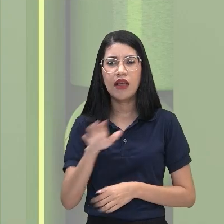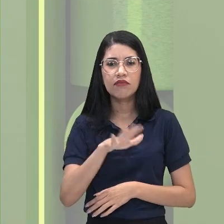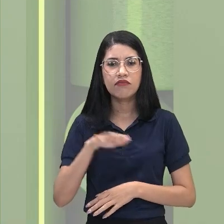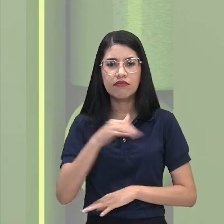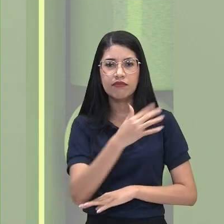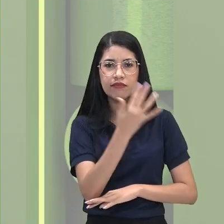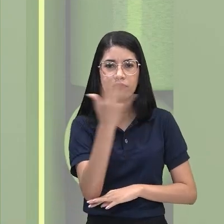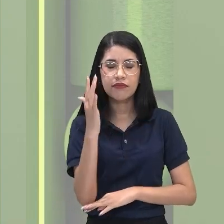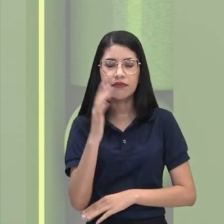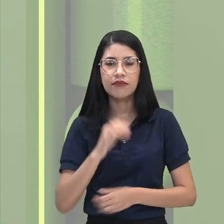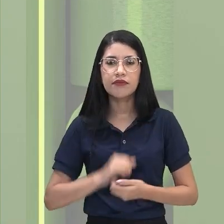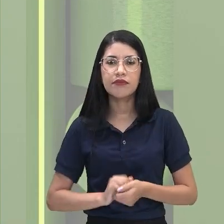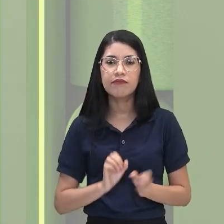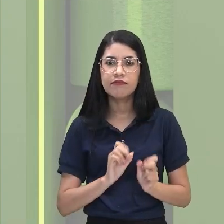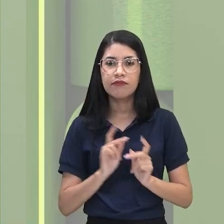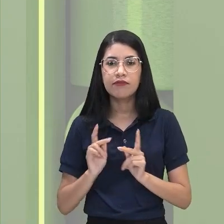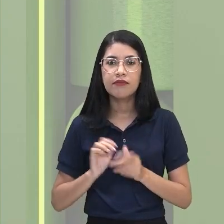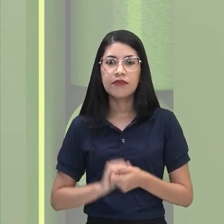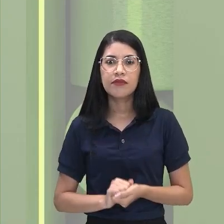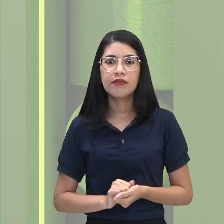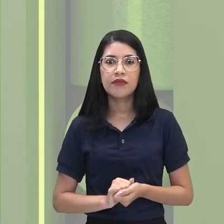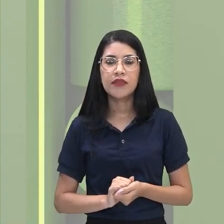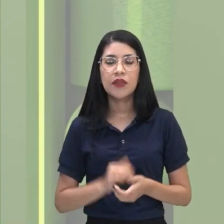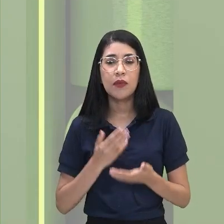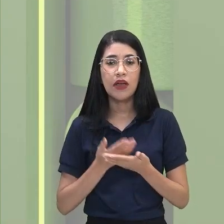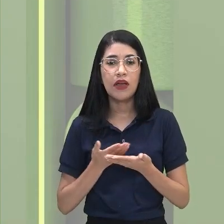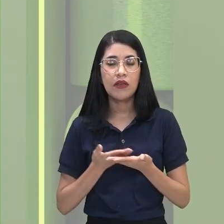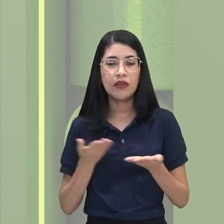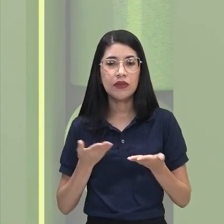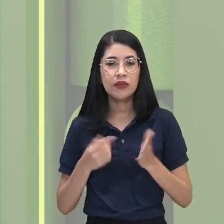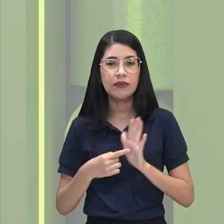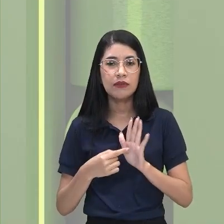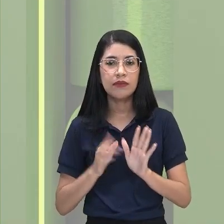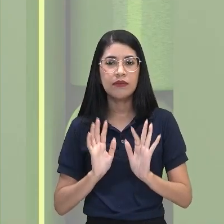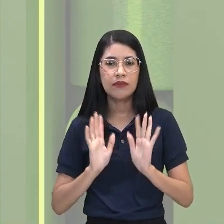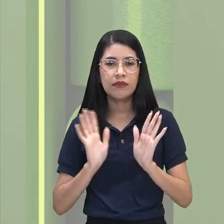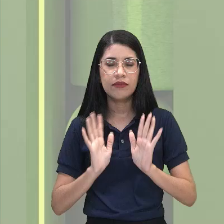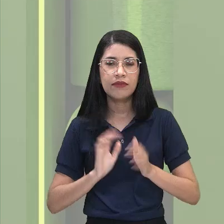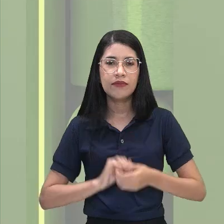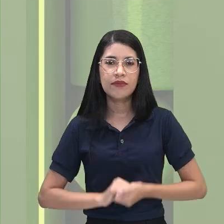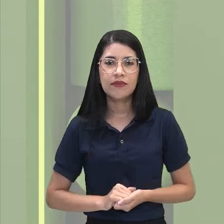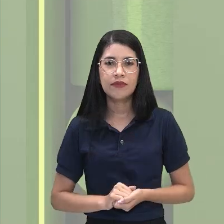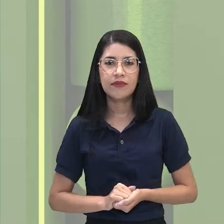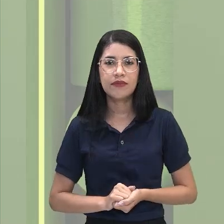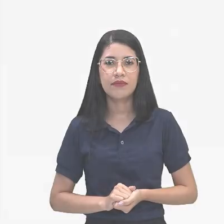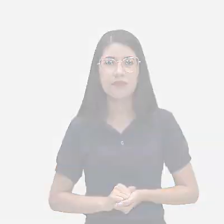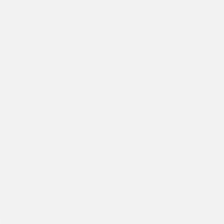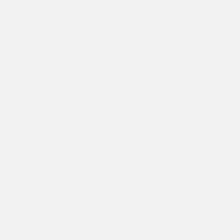superfície da Terra, ok? Então, essa foi a nossa aula de hoje. Tchau!